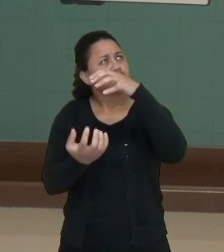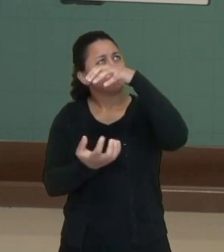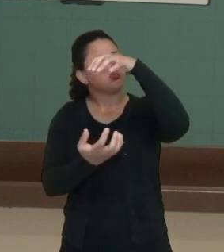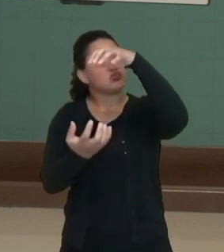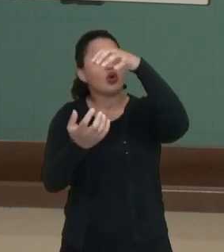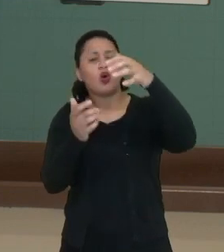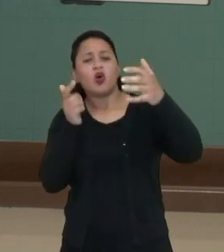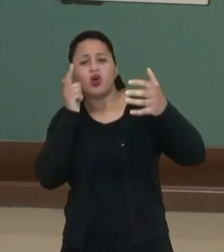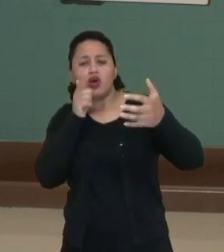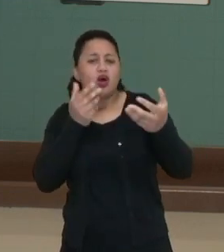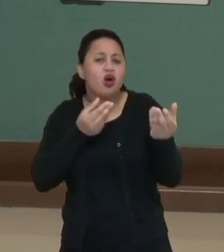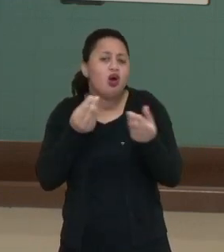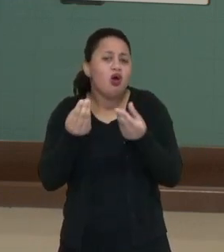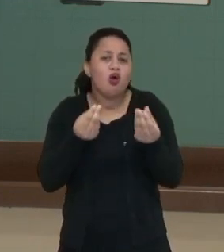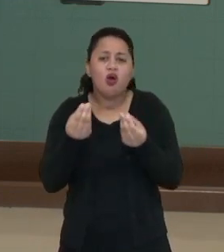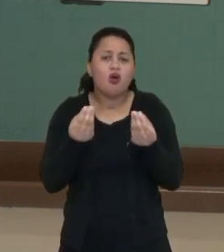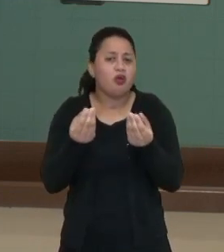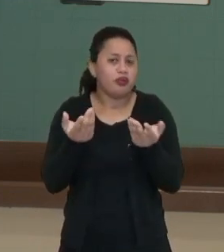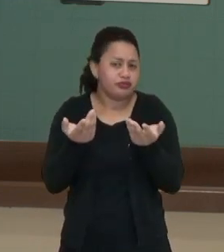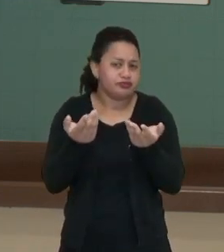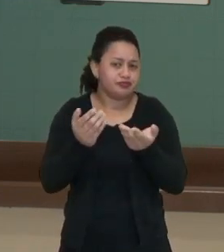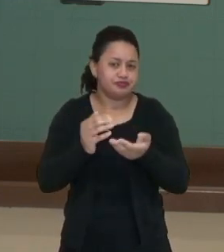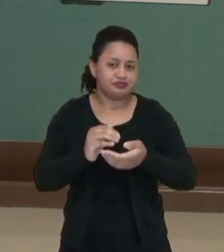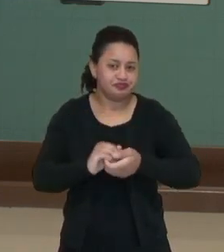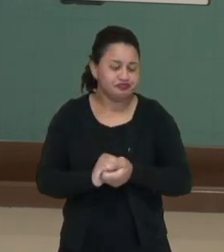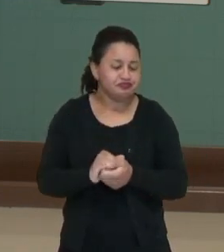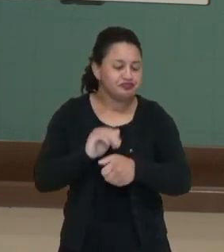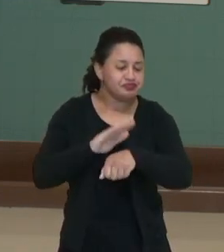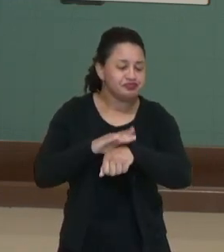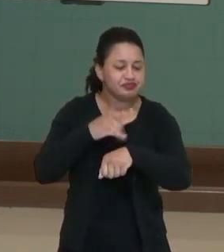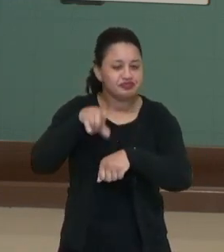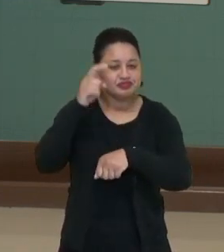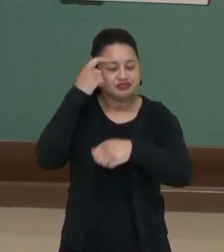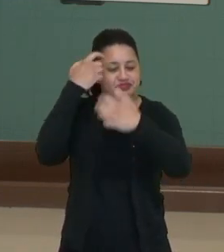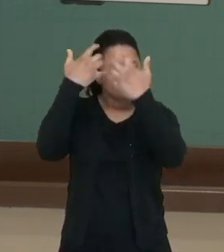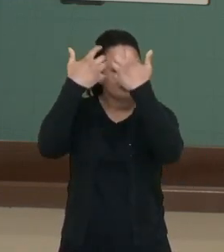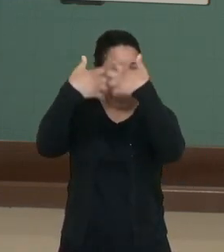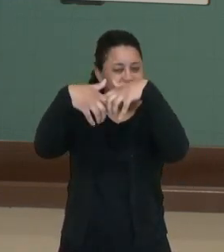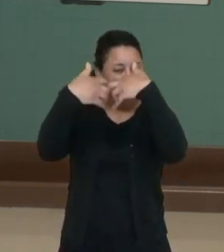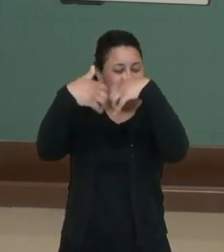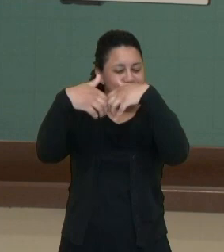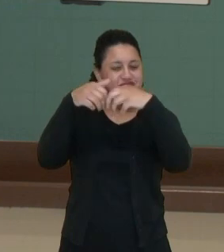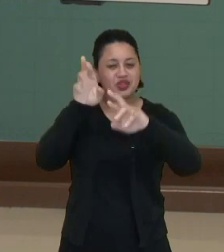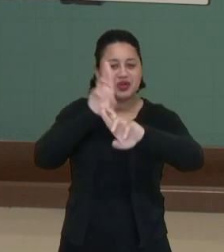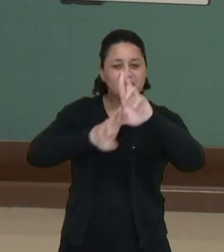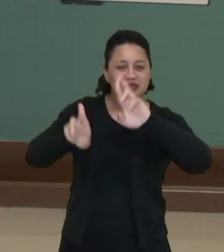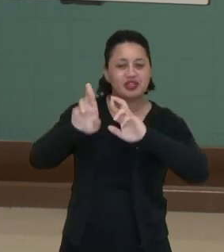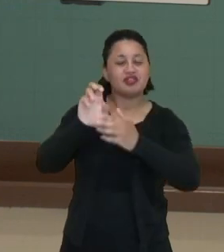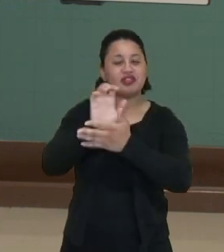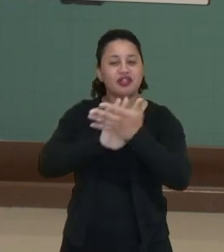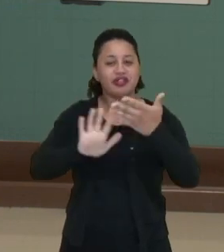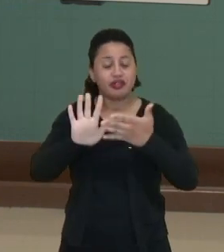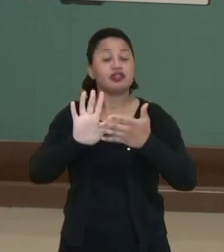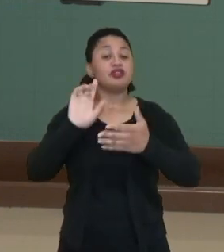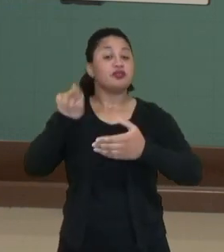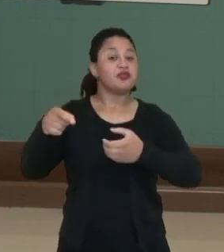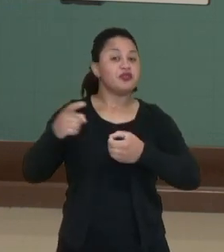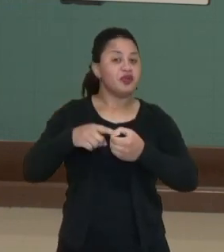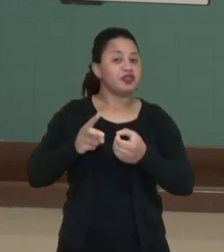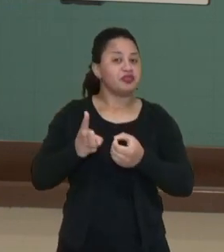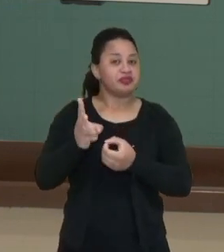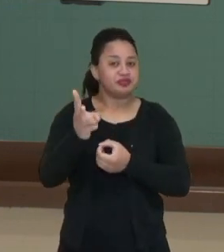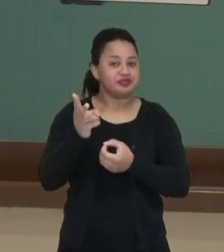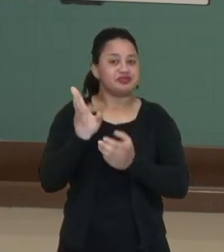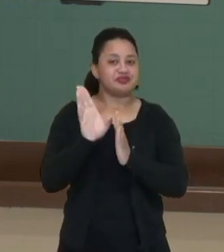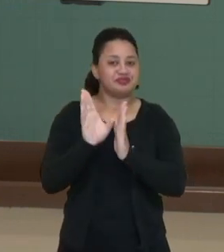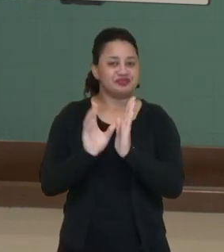eles se mantêm suspensos no ar? Eu vou dar um tempinho para você pensar, observando essa imagem, e já volto para a gente falar